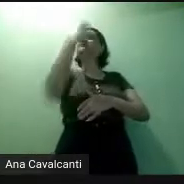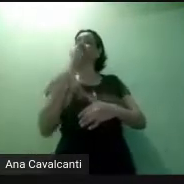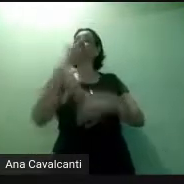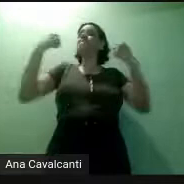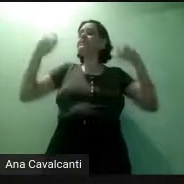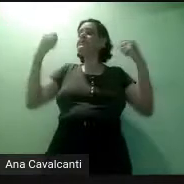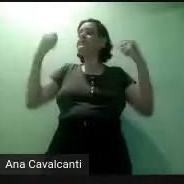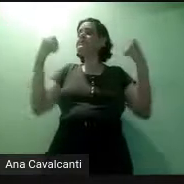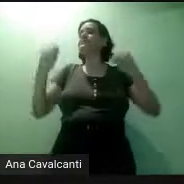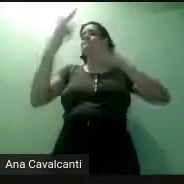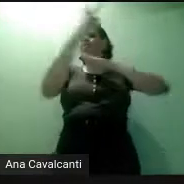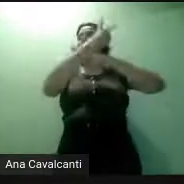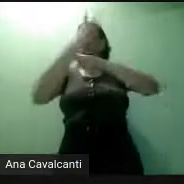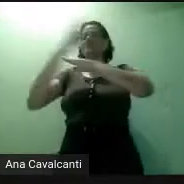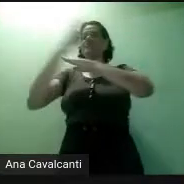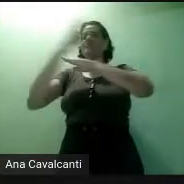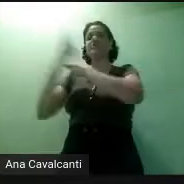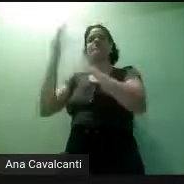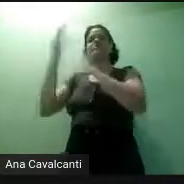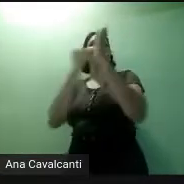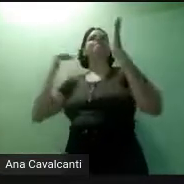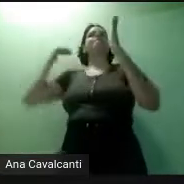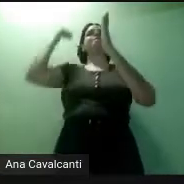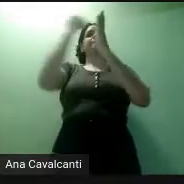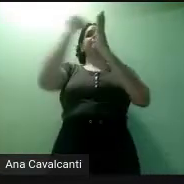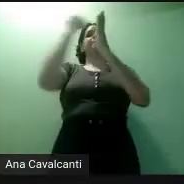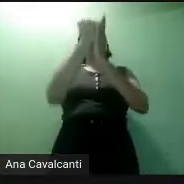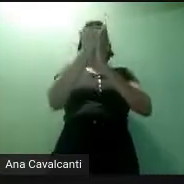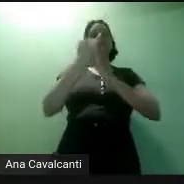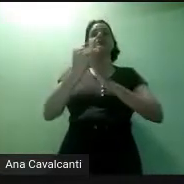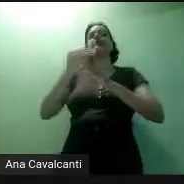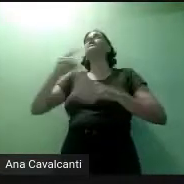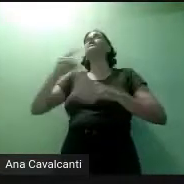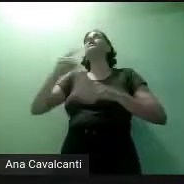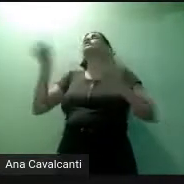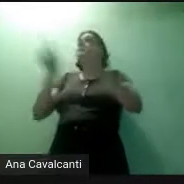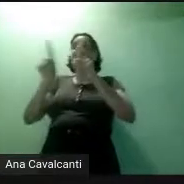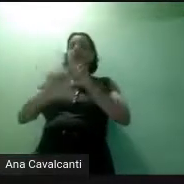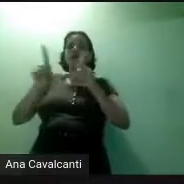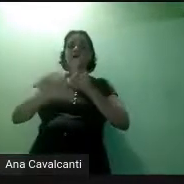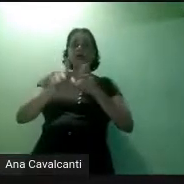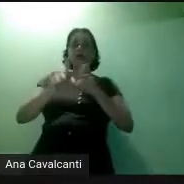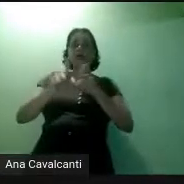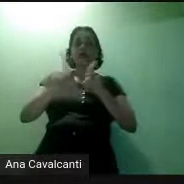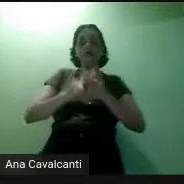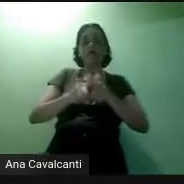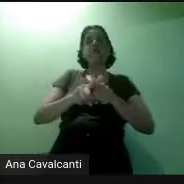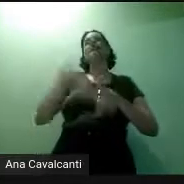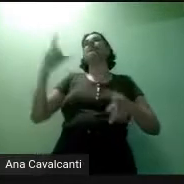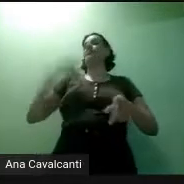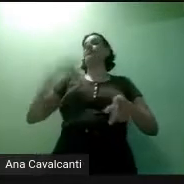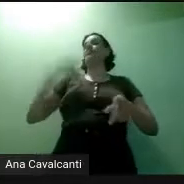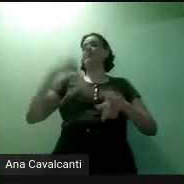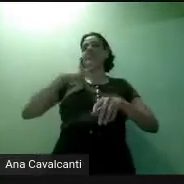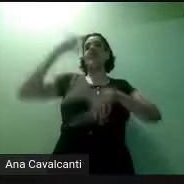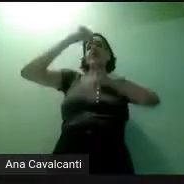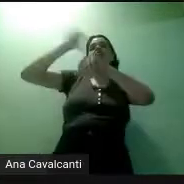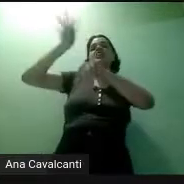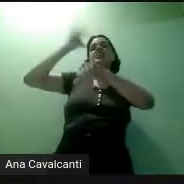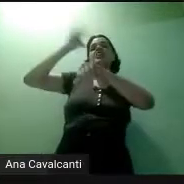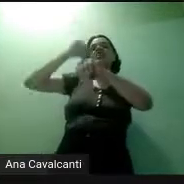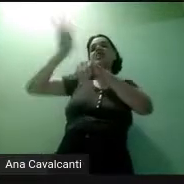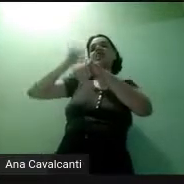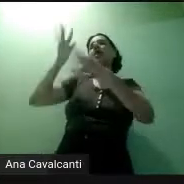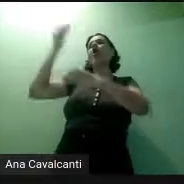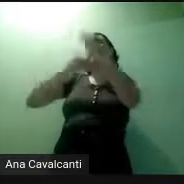proteja ao máximo, ok? E aí, mais na frente, eu vou dar essas dicas, essas receitas do sucesso para